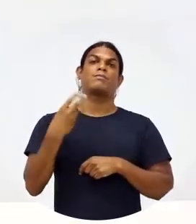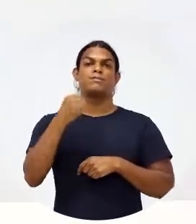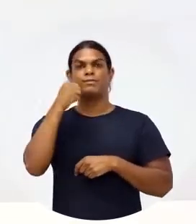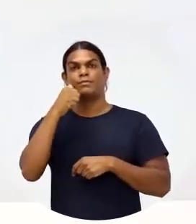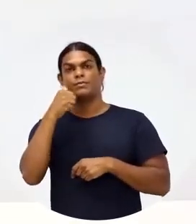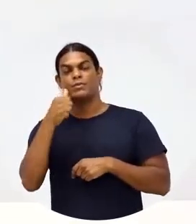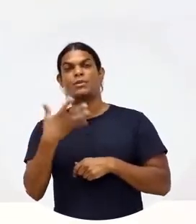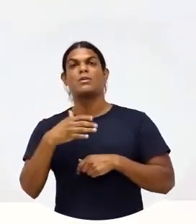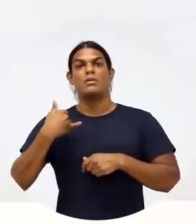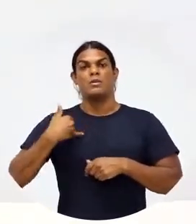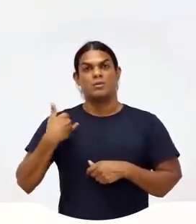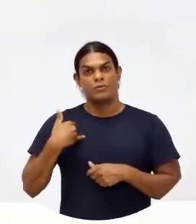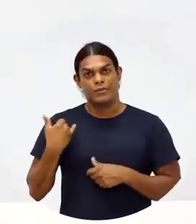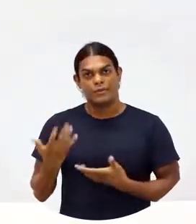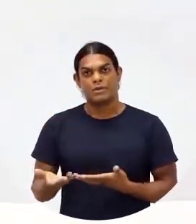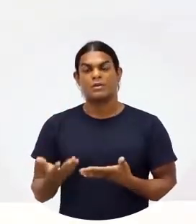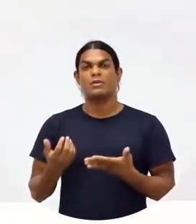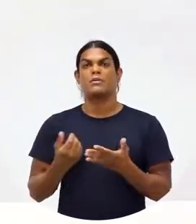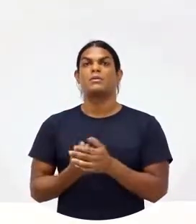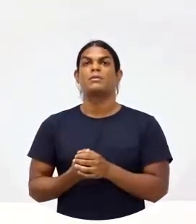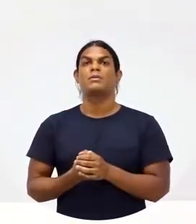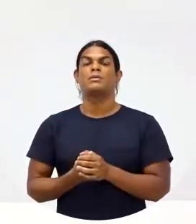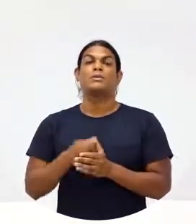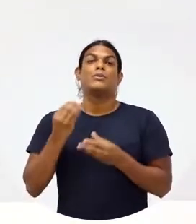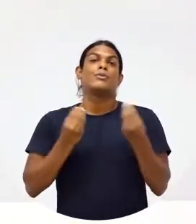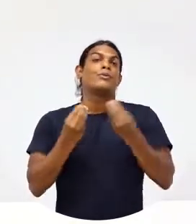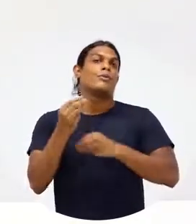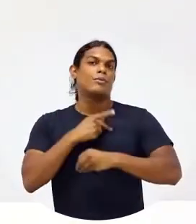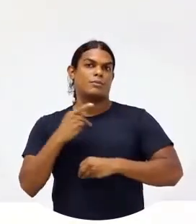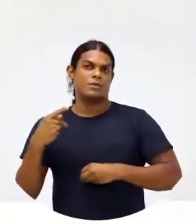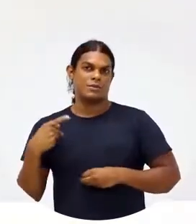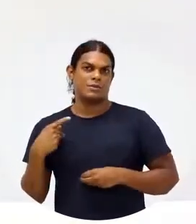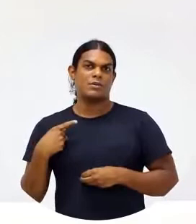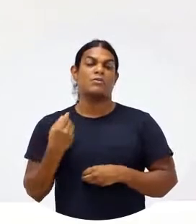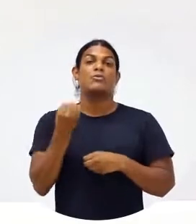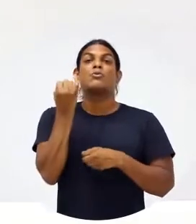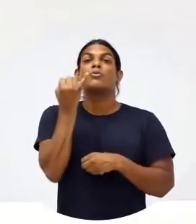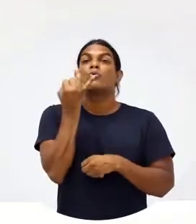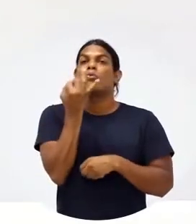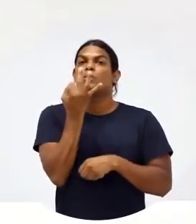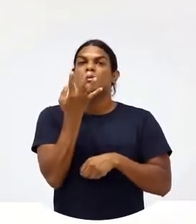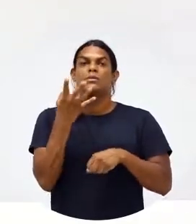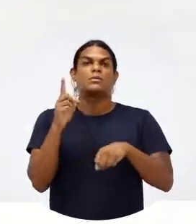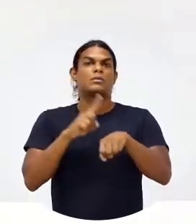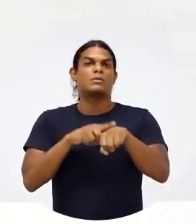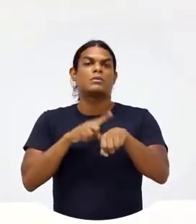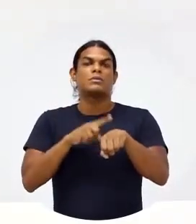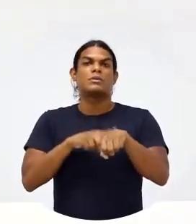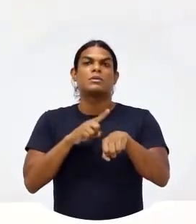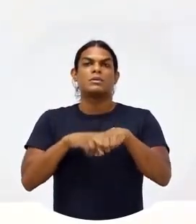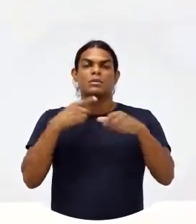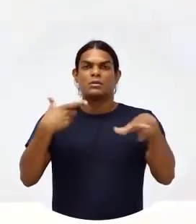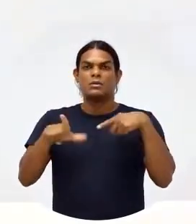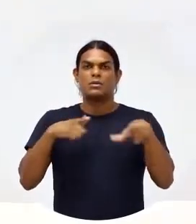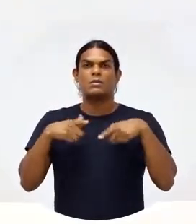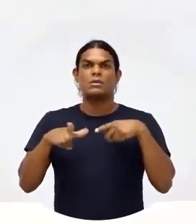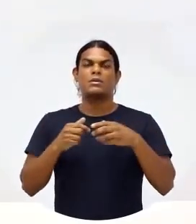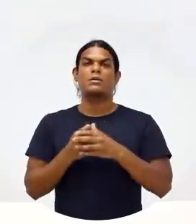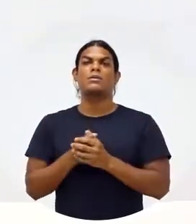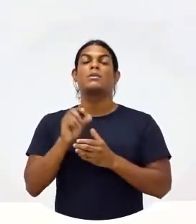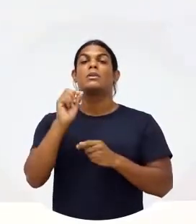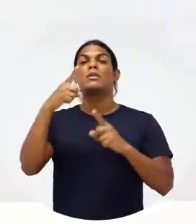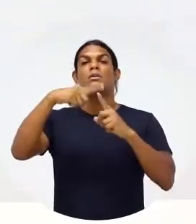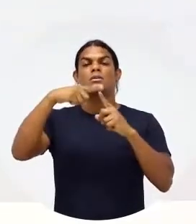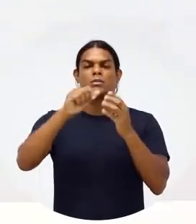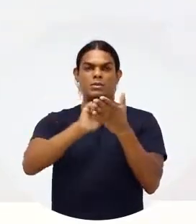masculino, qual é a idade, a situação de saúde, como é a jornada de trabalho, qual é o passo a passo da atividade que eles